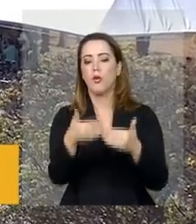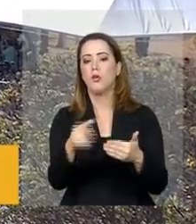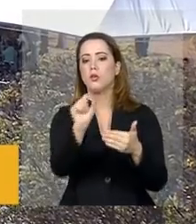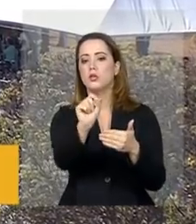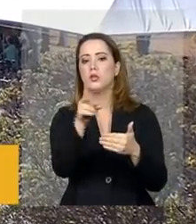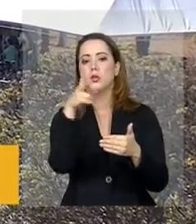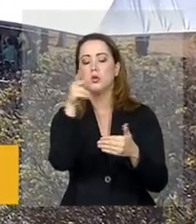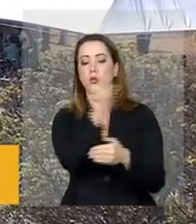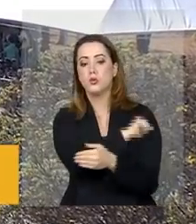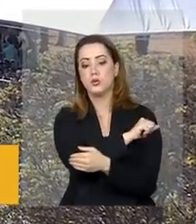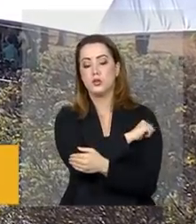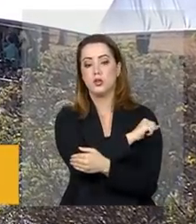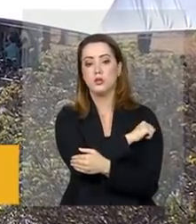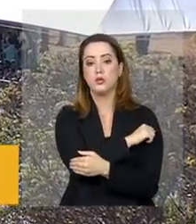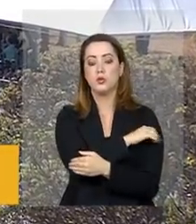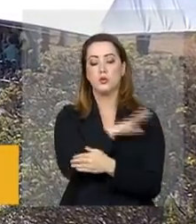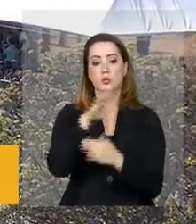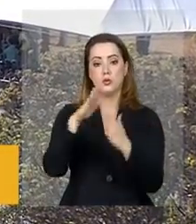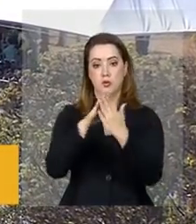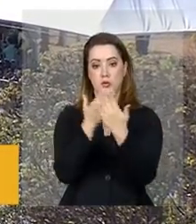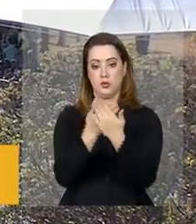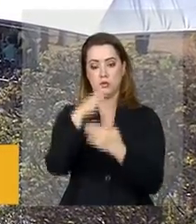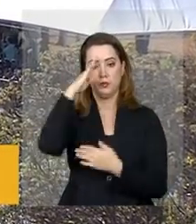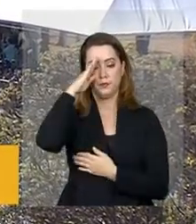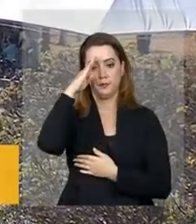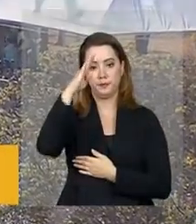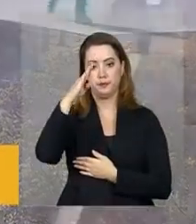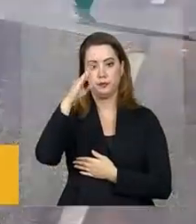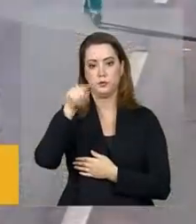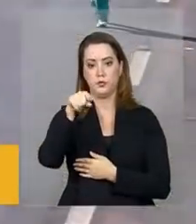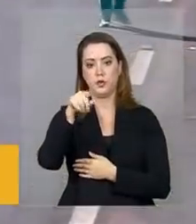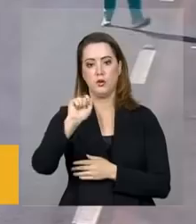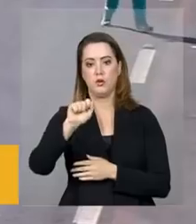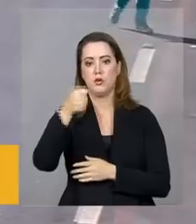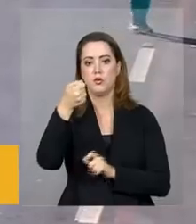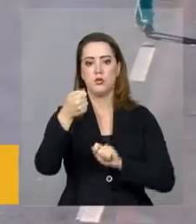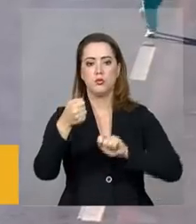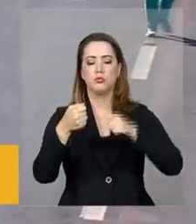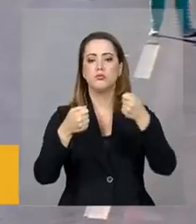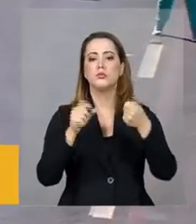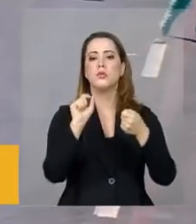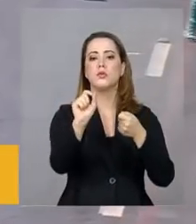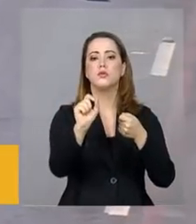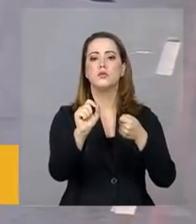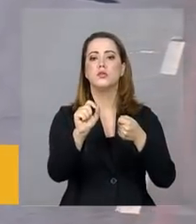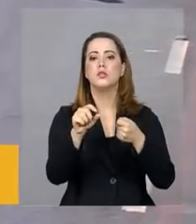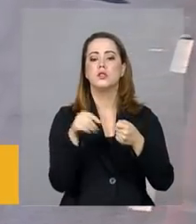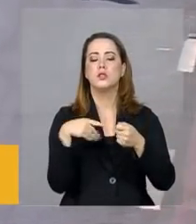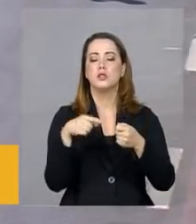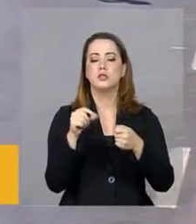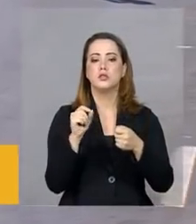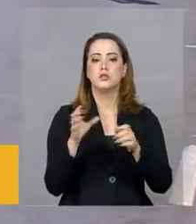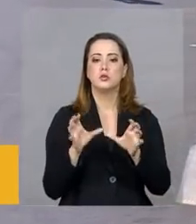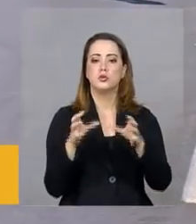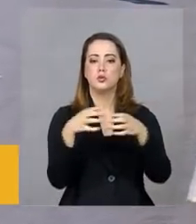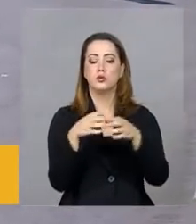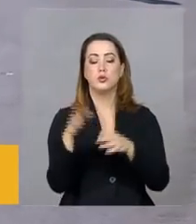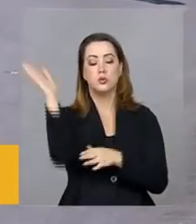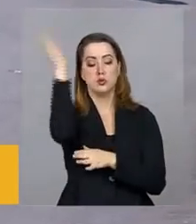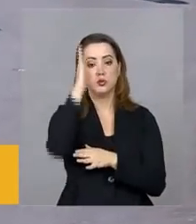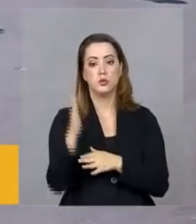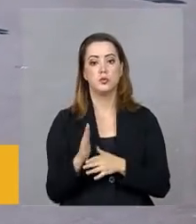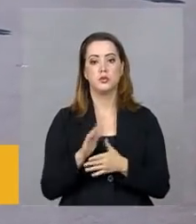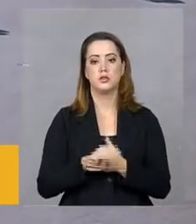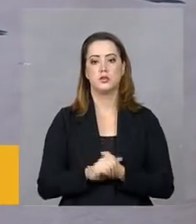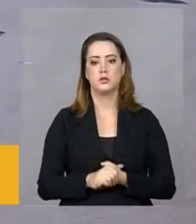os alunos do Colégio Militar simbolizando os grupos éticos de formação da nação brasileira, logo em